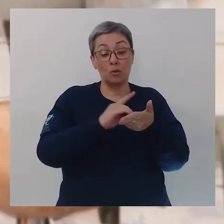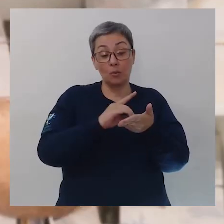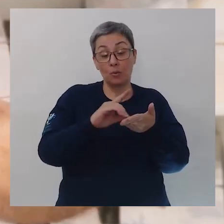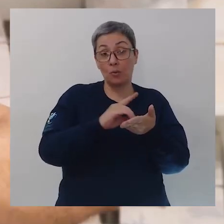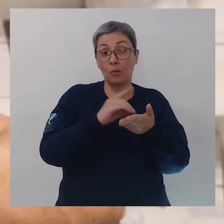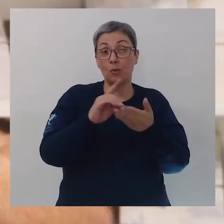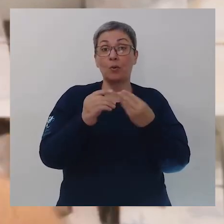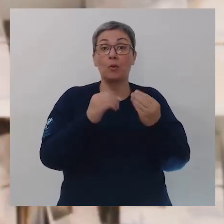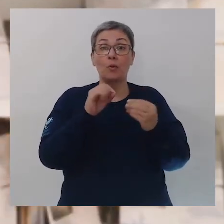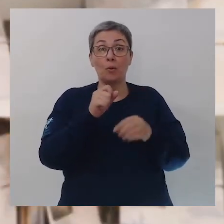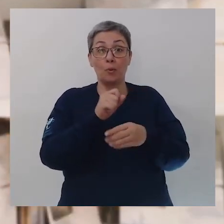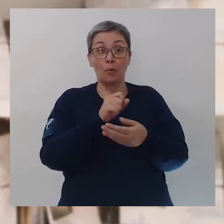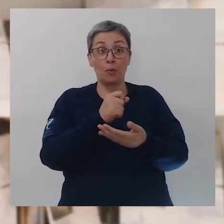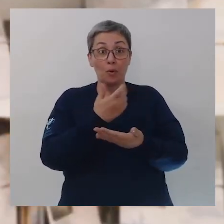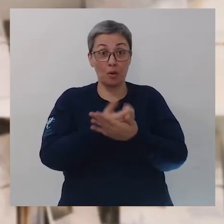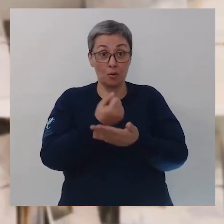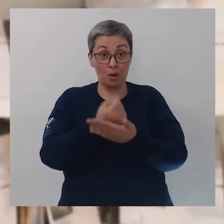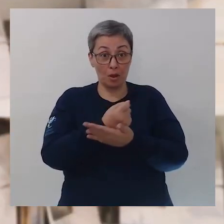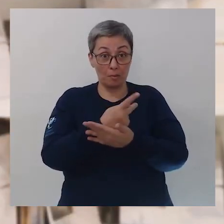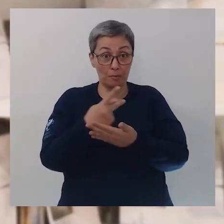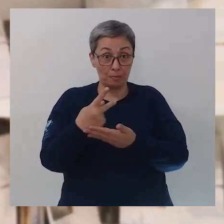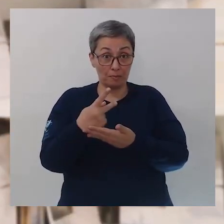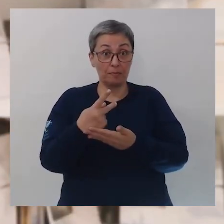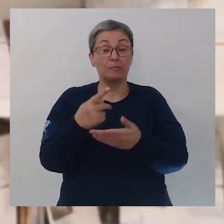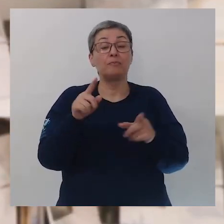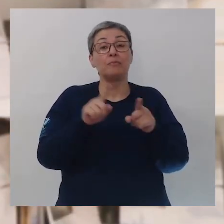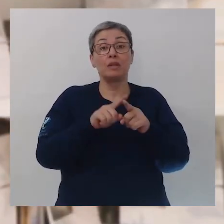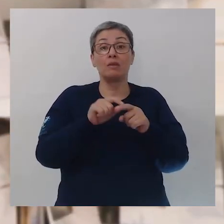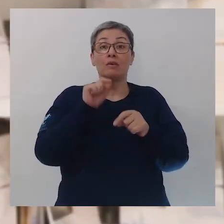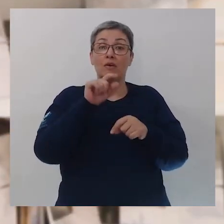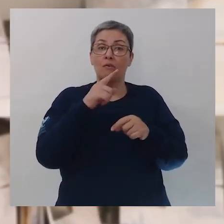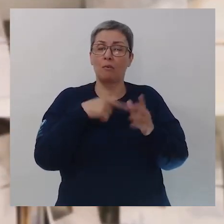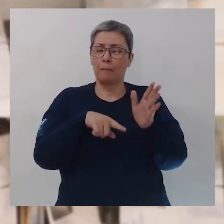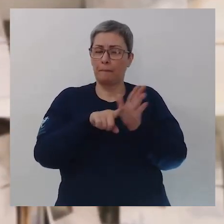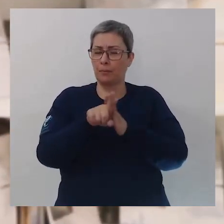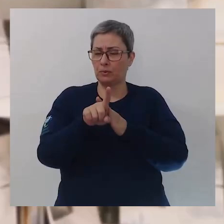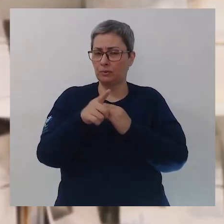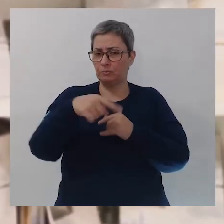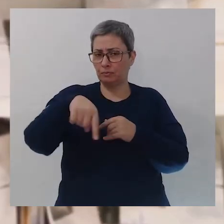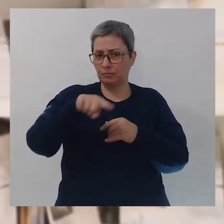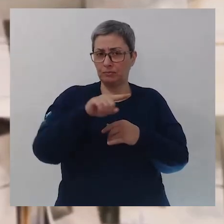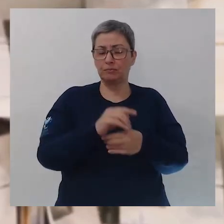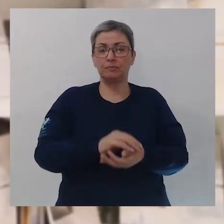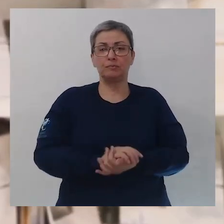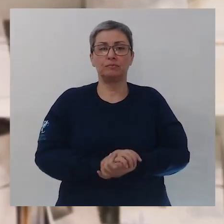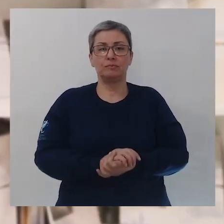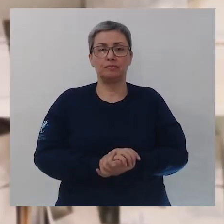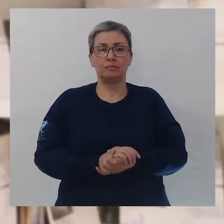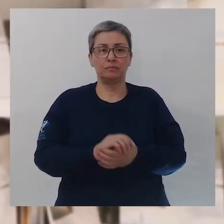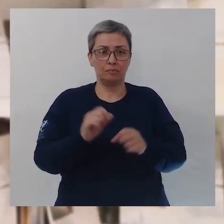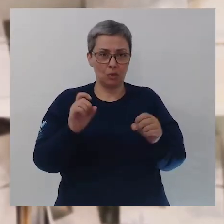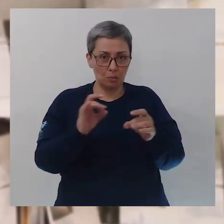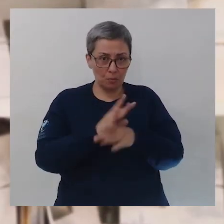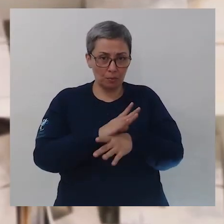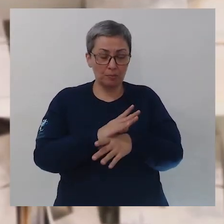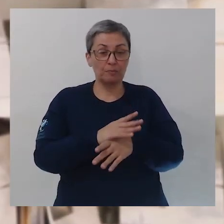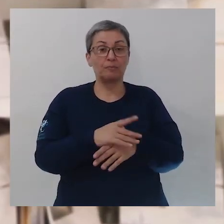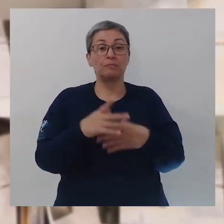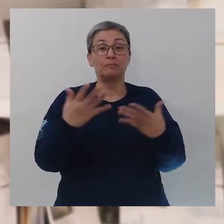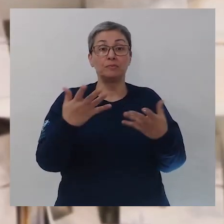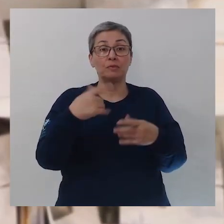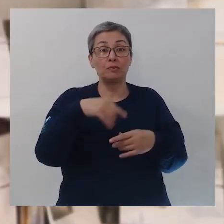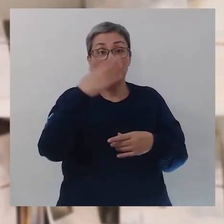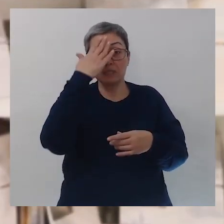pesquisar no dicionário ou no aplicativo, tá? E aí eu já vou fazer uma pergunta para você. pronto